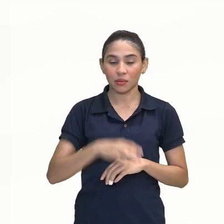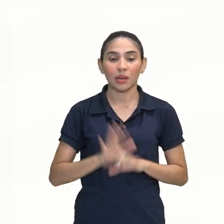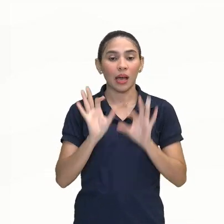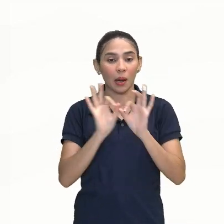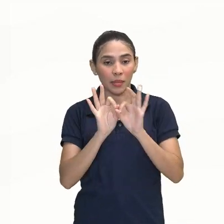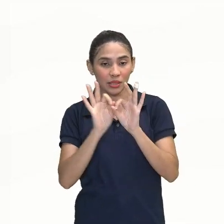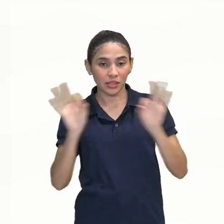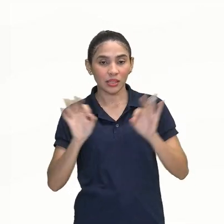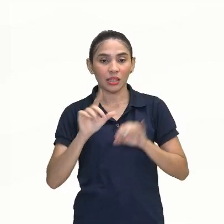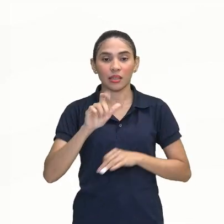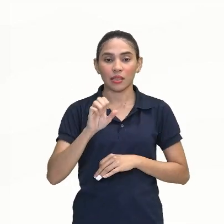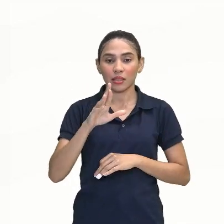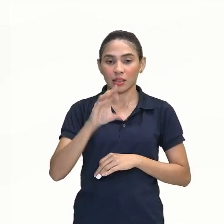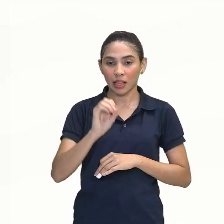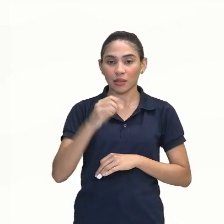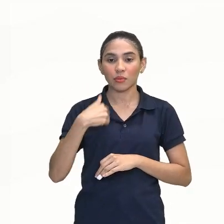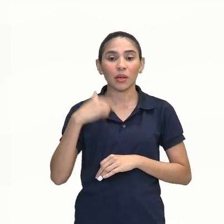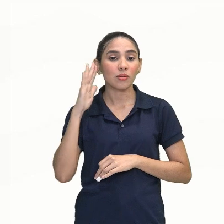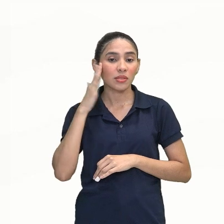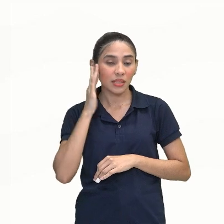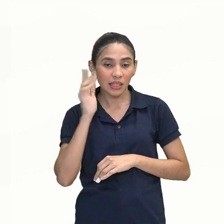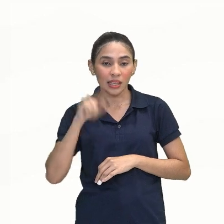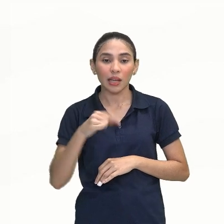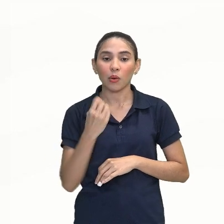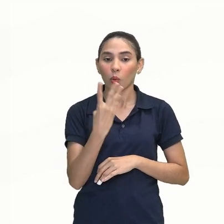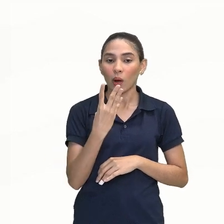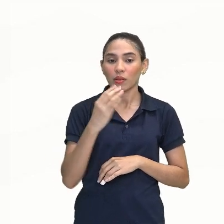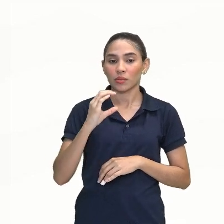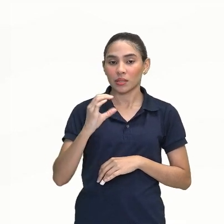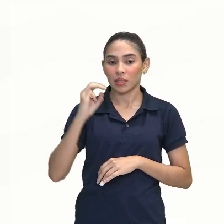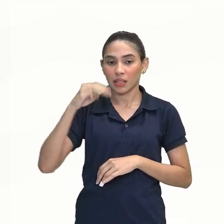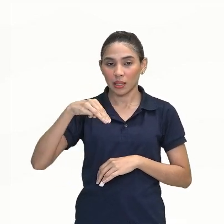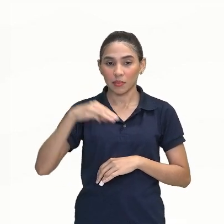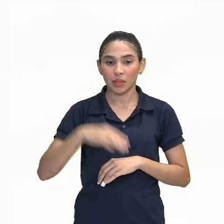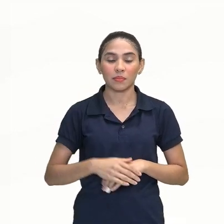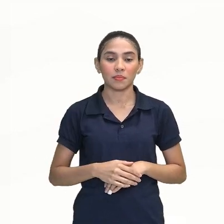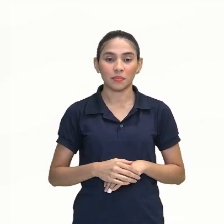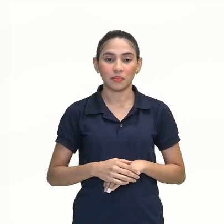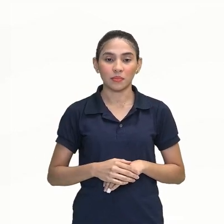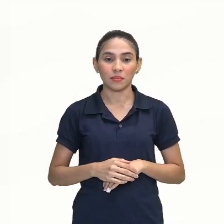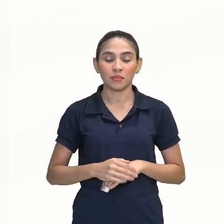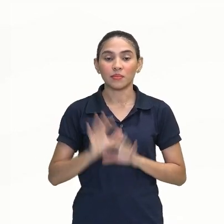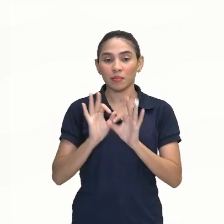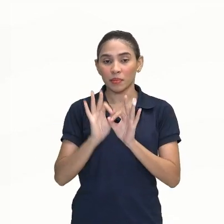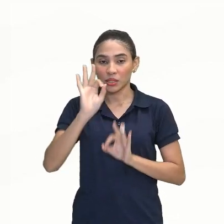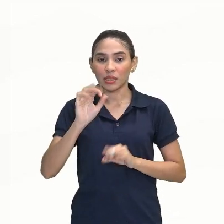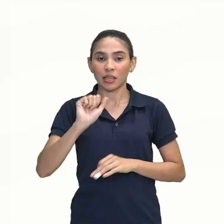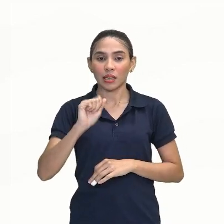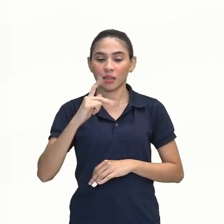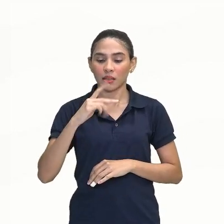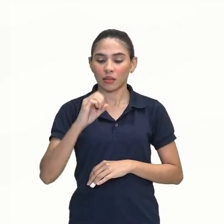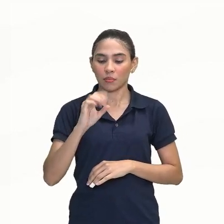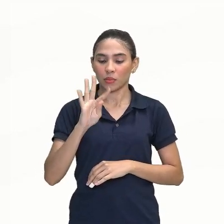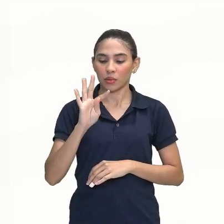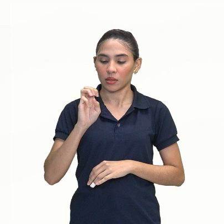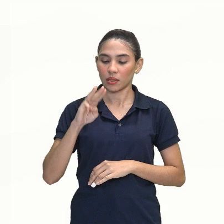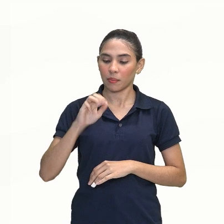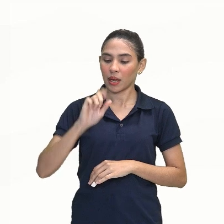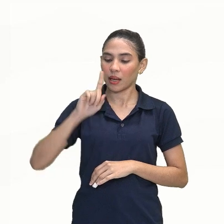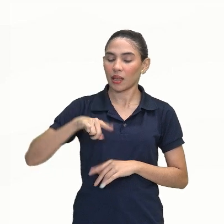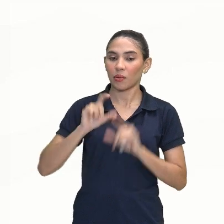do meu lado, eu sei que é 4 centímetros. E a medida do meu apótema, eu sei que